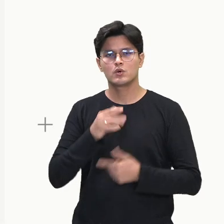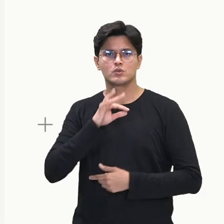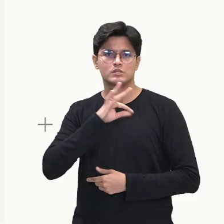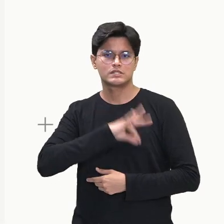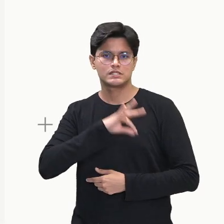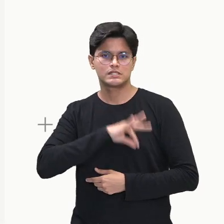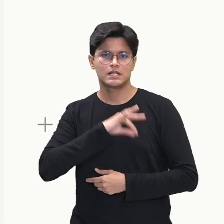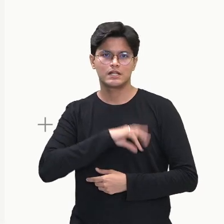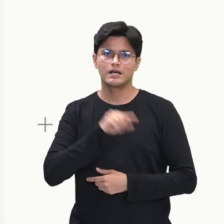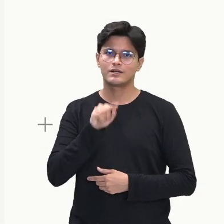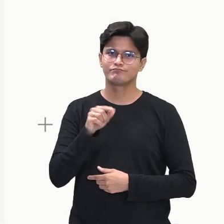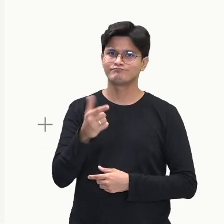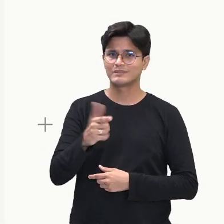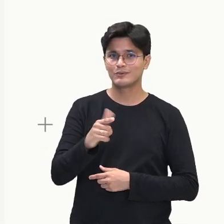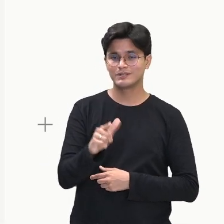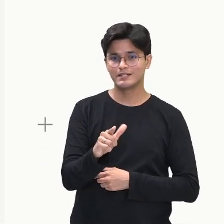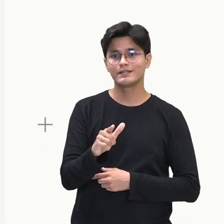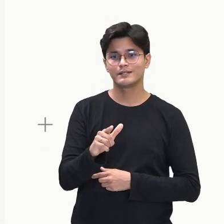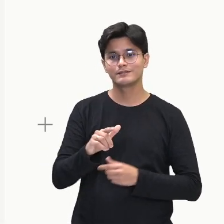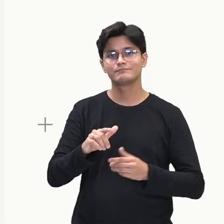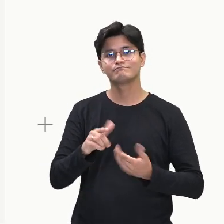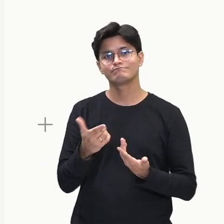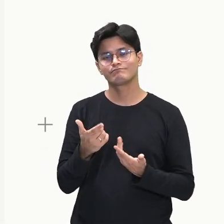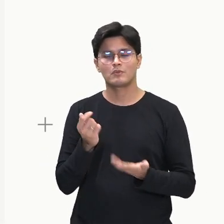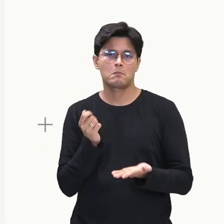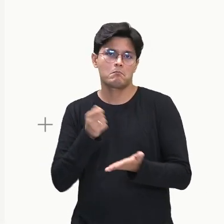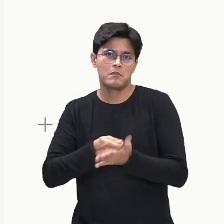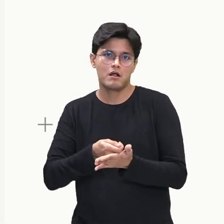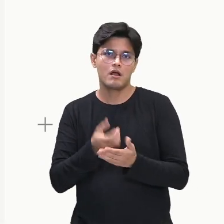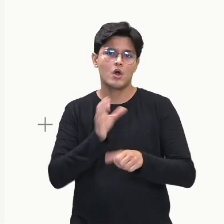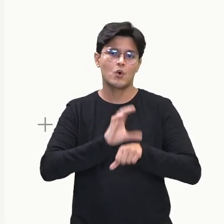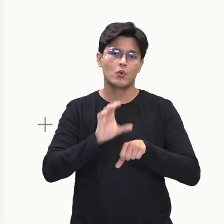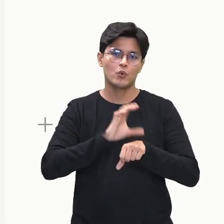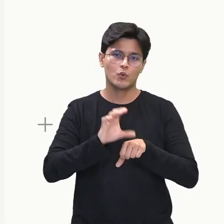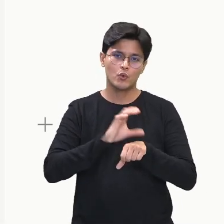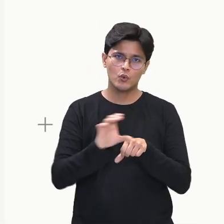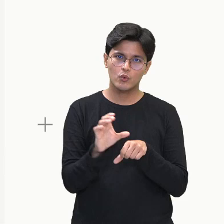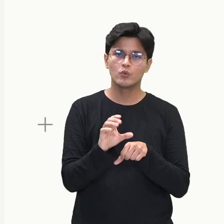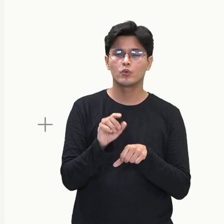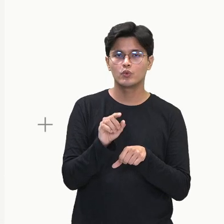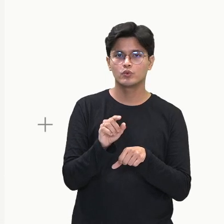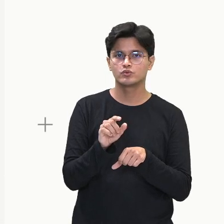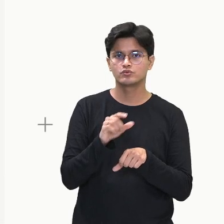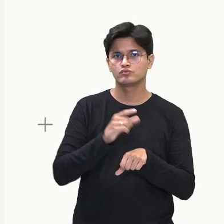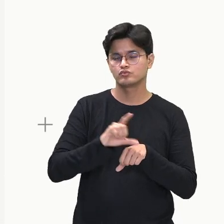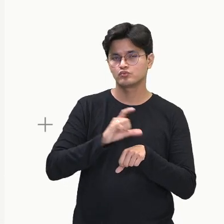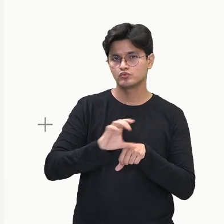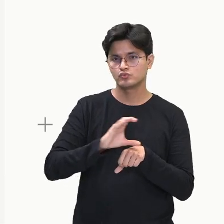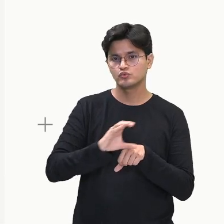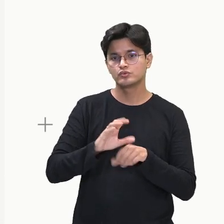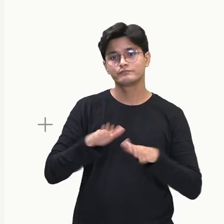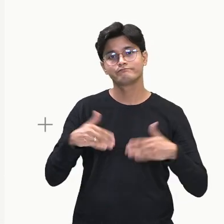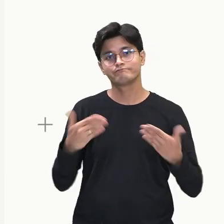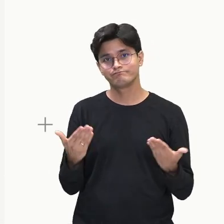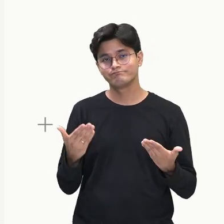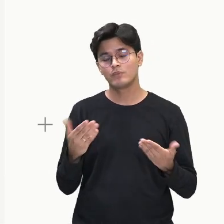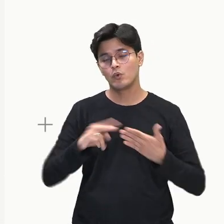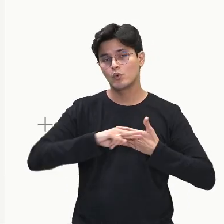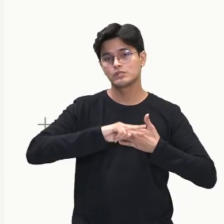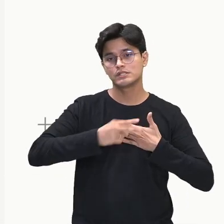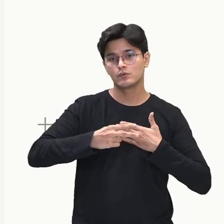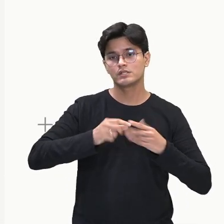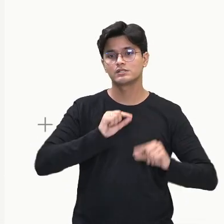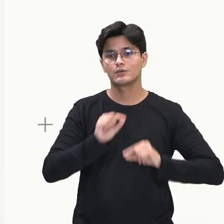sagrado no final do mês para pagar um curso para o seu desenvolvimento pessoal, obviamente você não